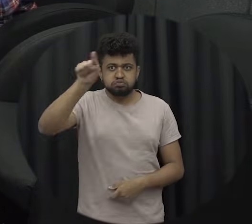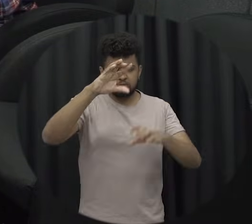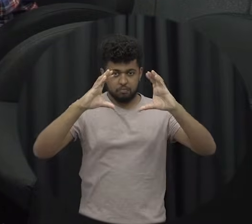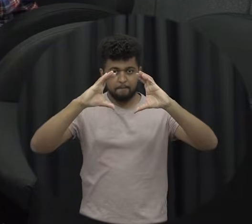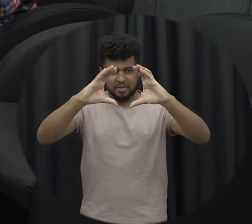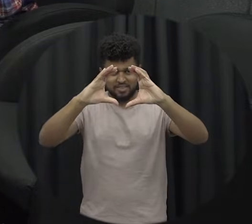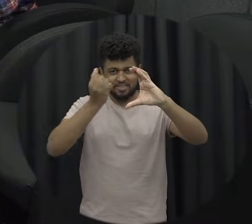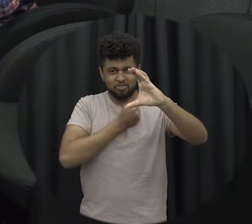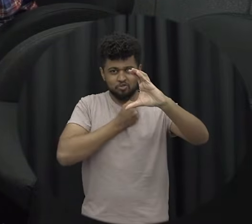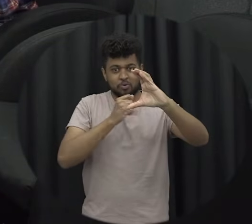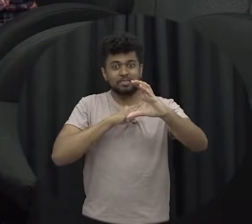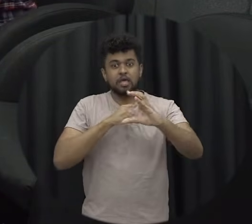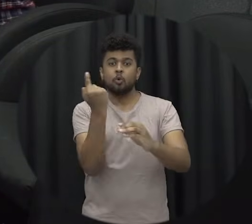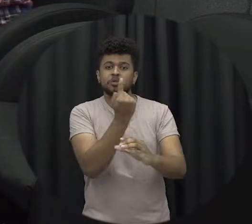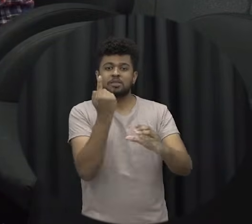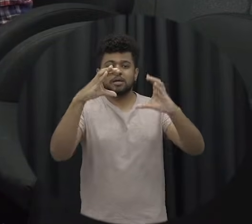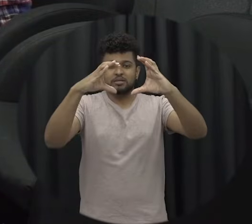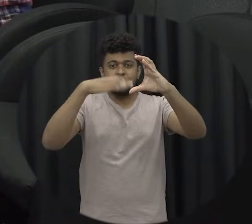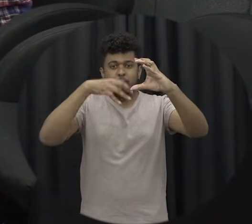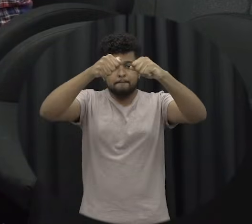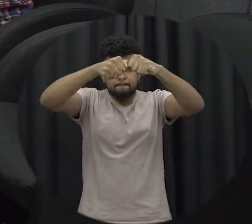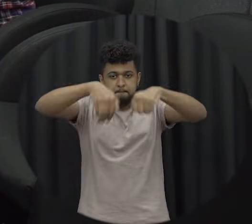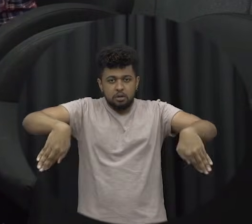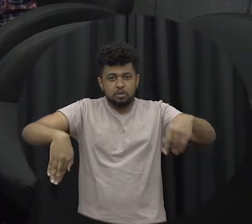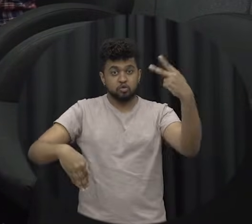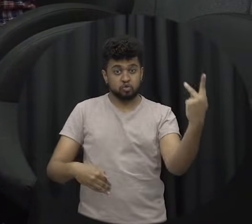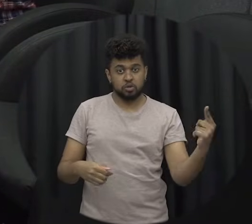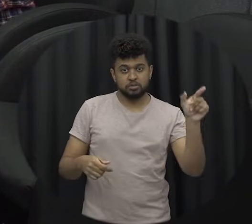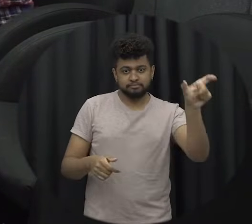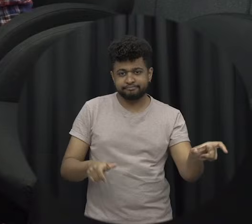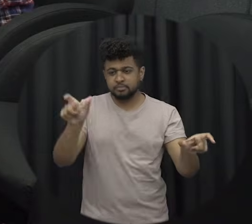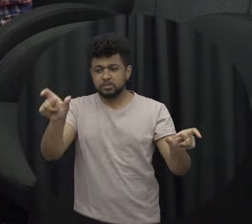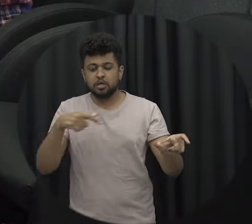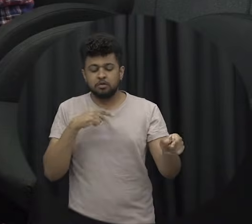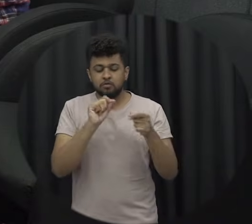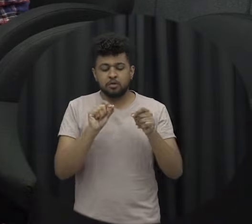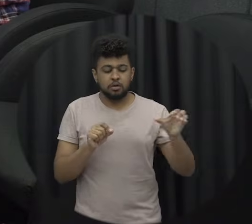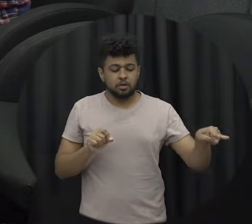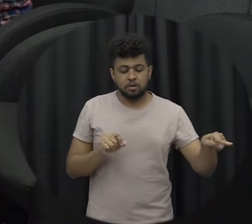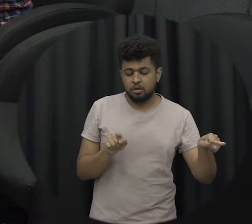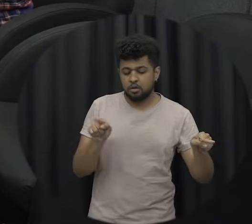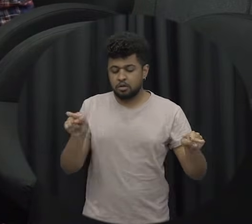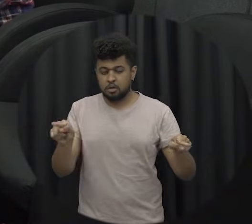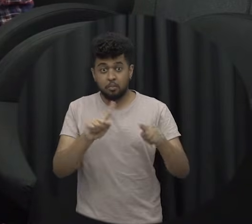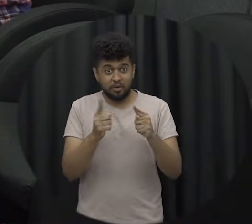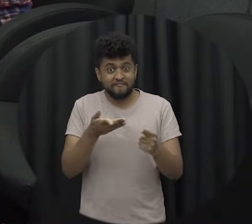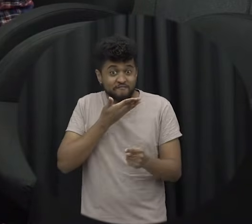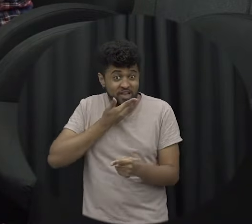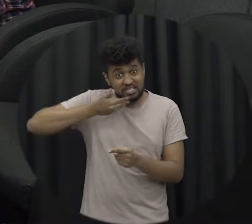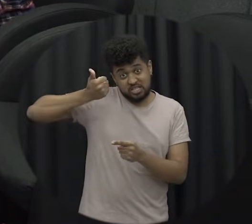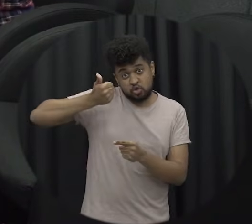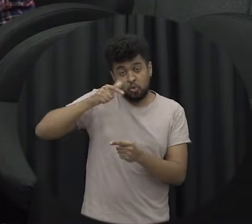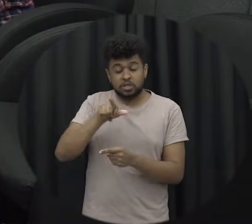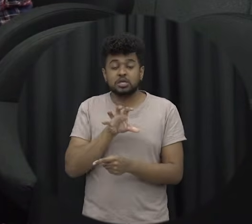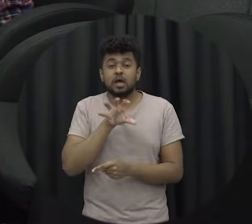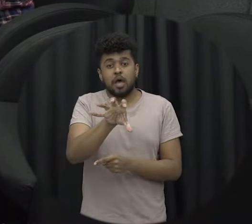duas partes, né, em dezenas e unidades, e fiz a operação dessa forma, porque isso facilitou, nesse caso, nem sempre facilita, mas em